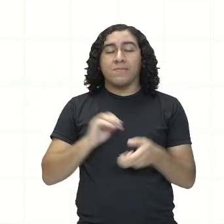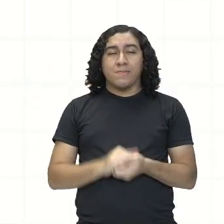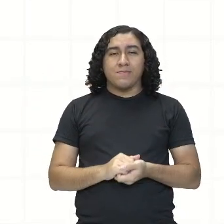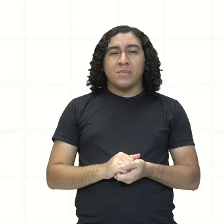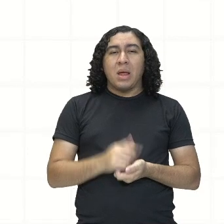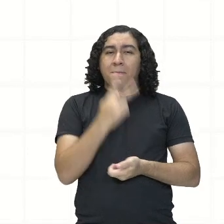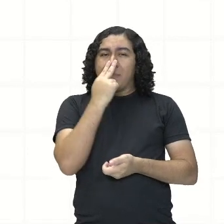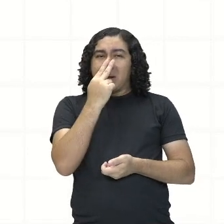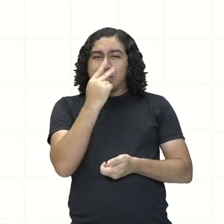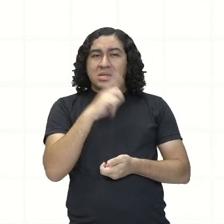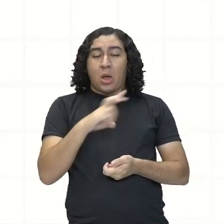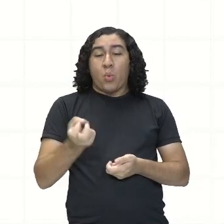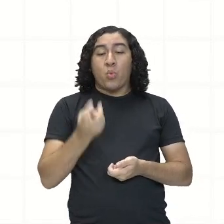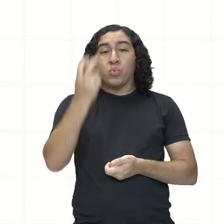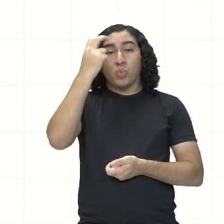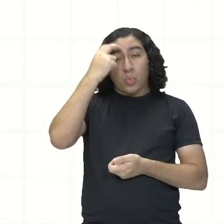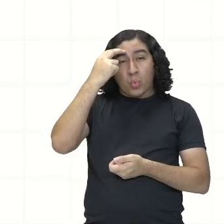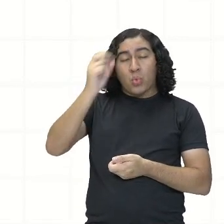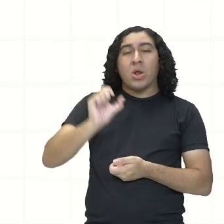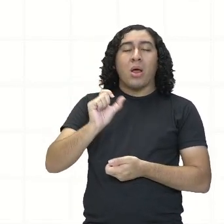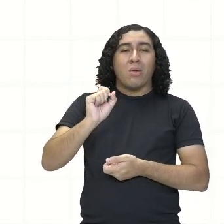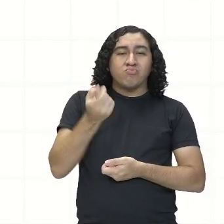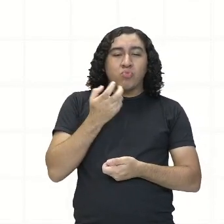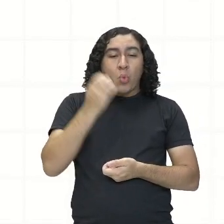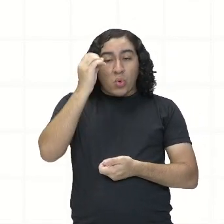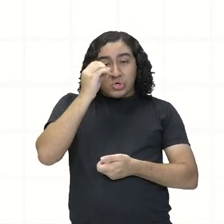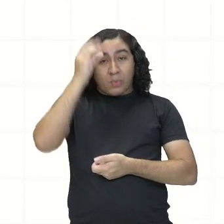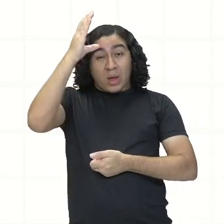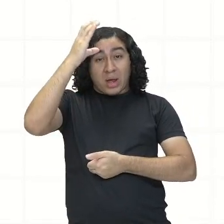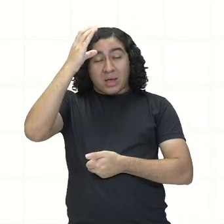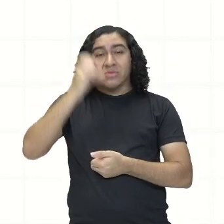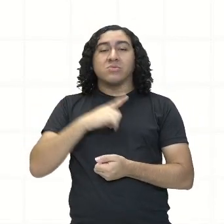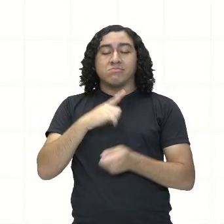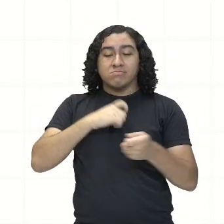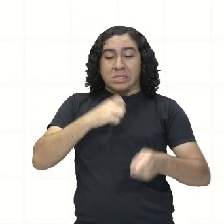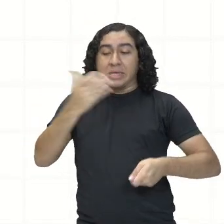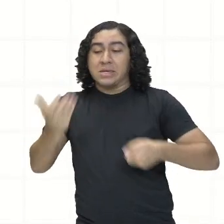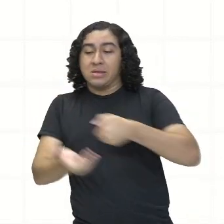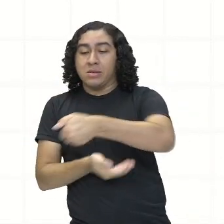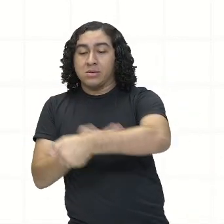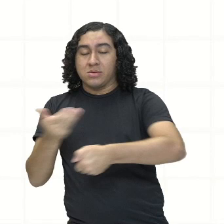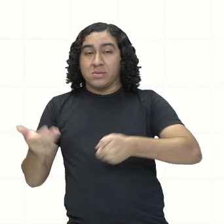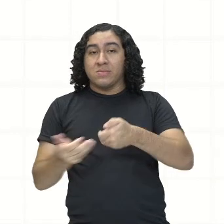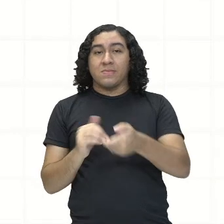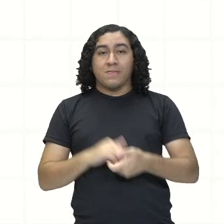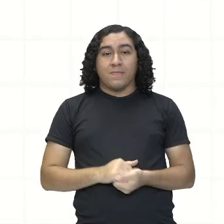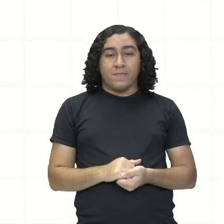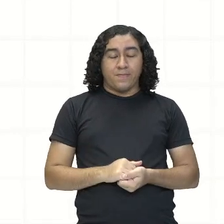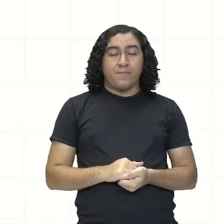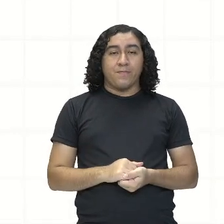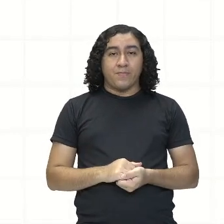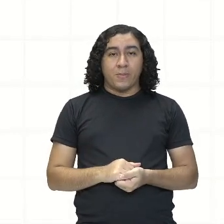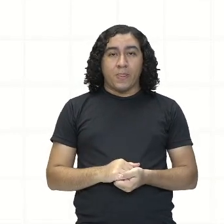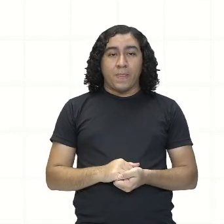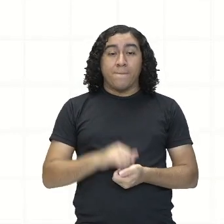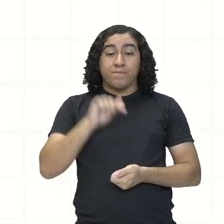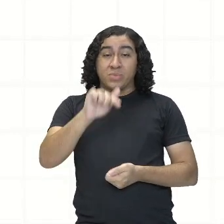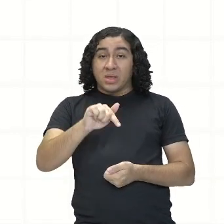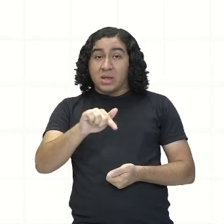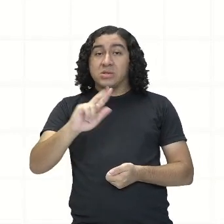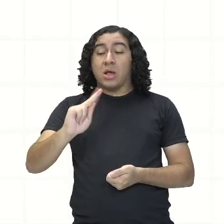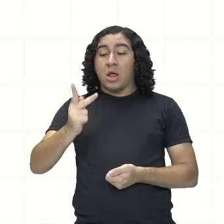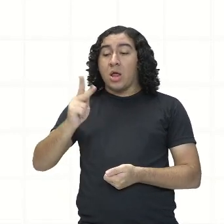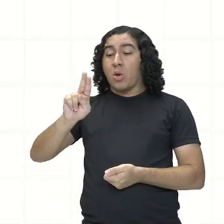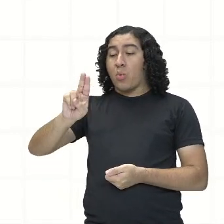integrar e transferir conhecimentos uns para os outros, ok? Então, nós vamos verificar que o humanismo vai ser influenciado